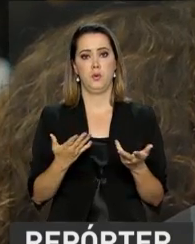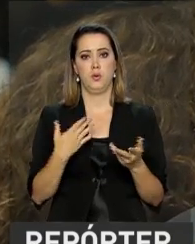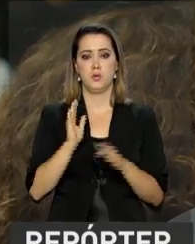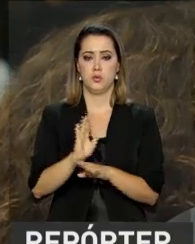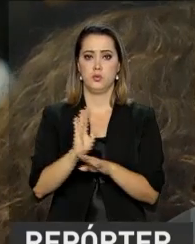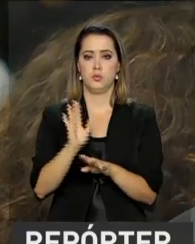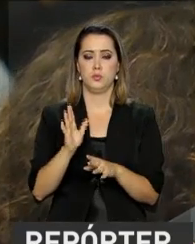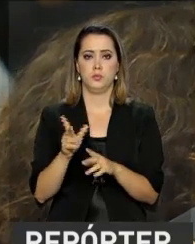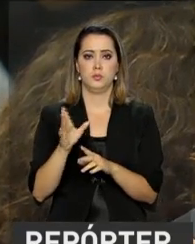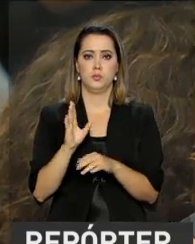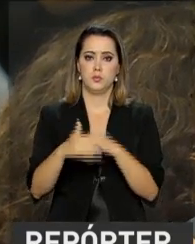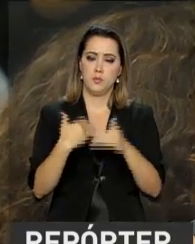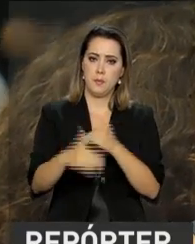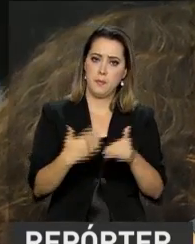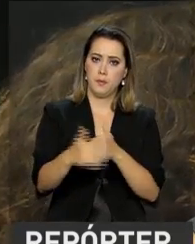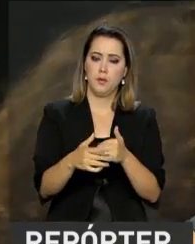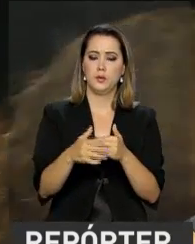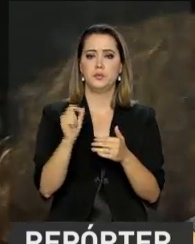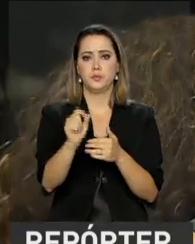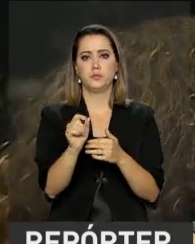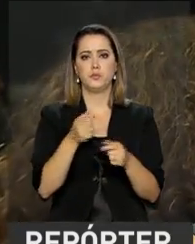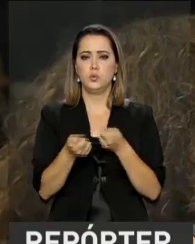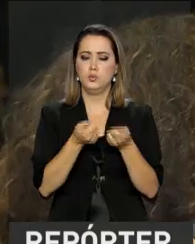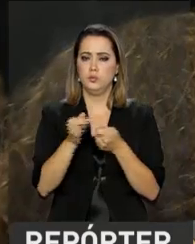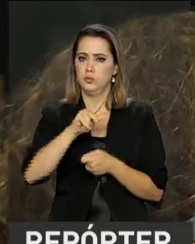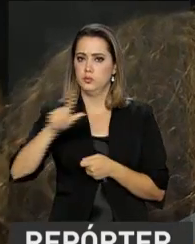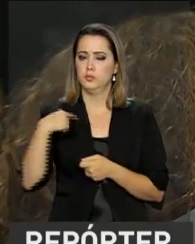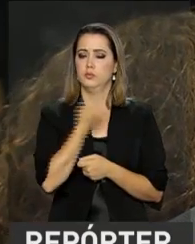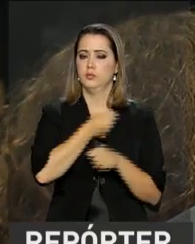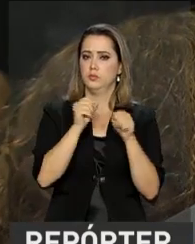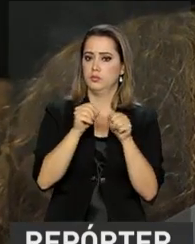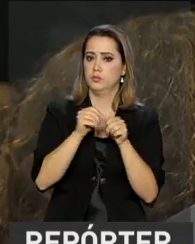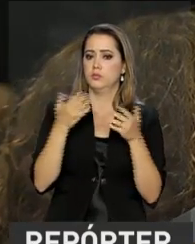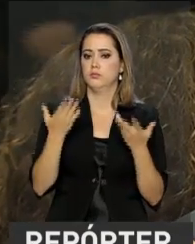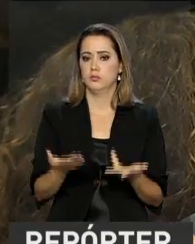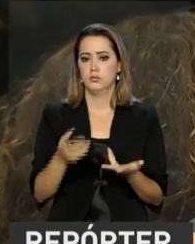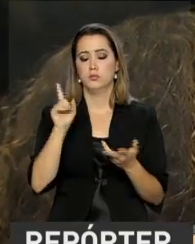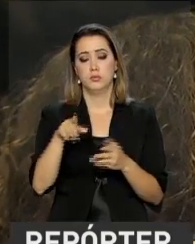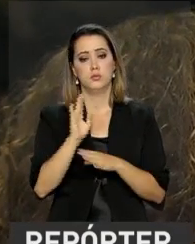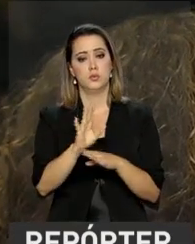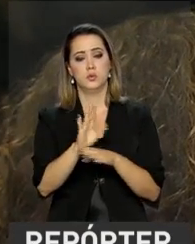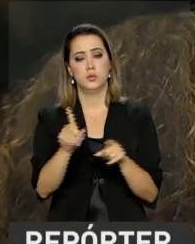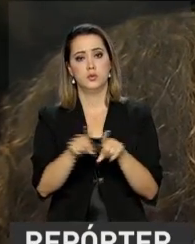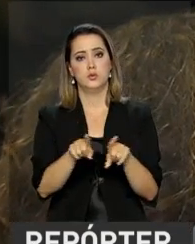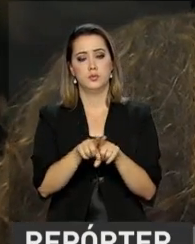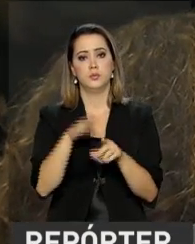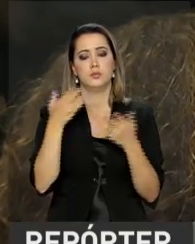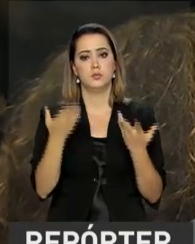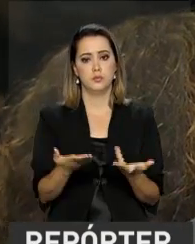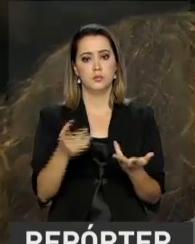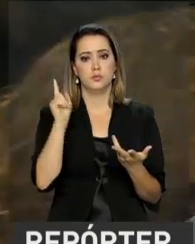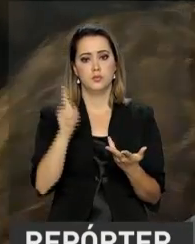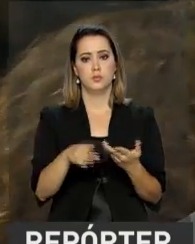contribuir com o processo continuado de ajuste fiscal que nós estamos fazendo e e contribuir também